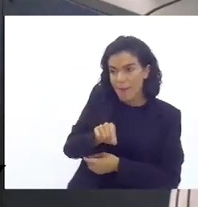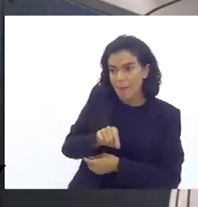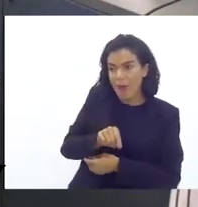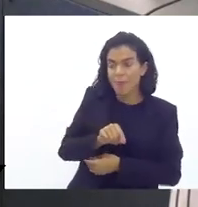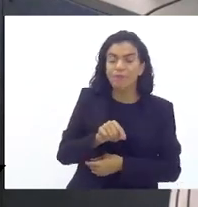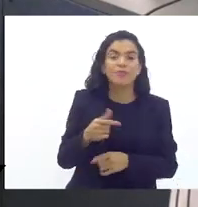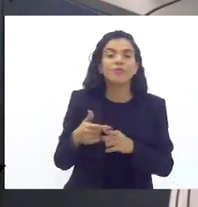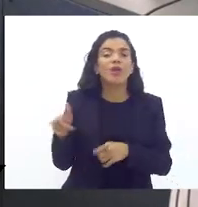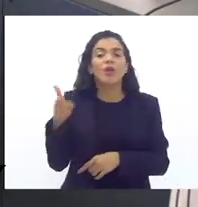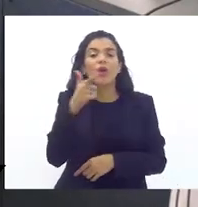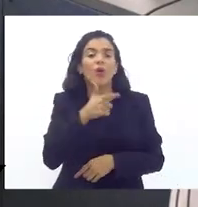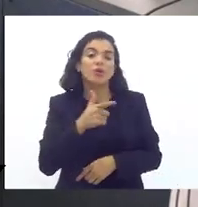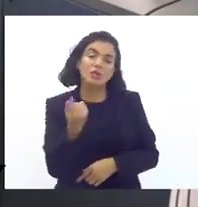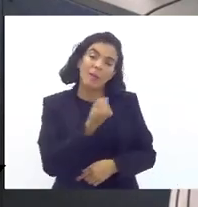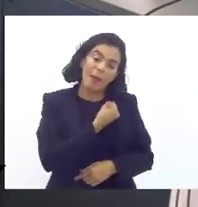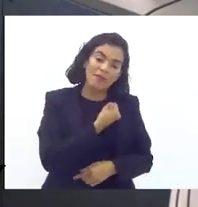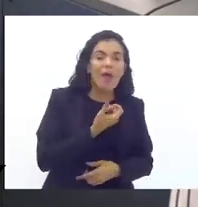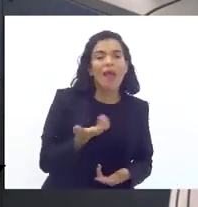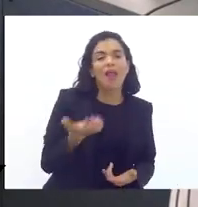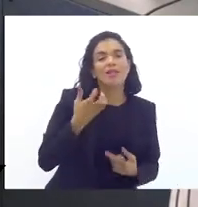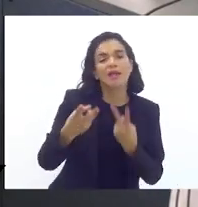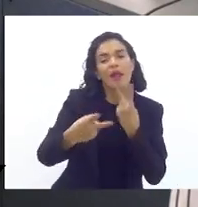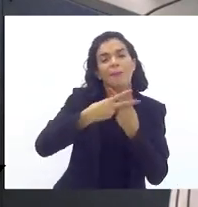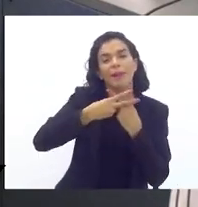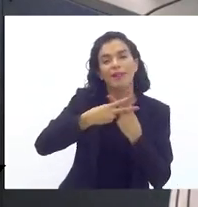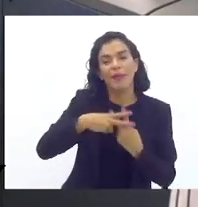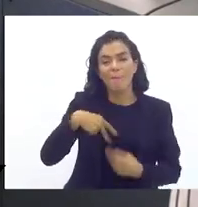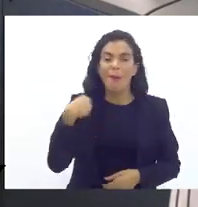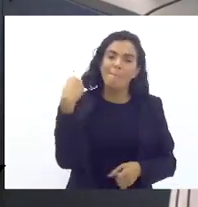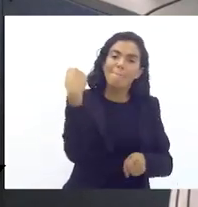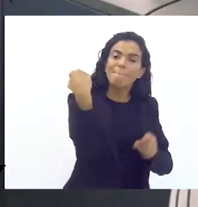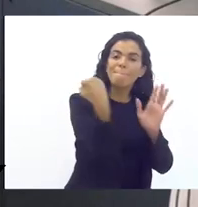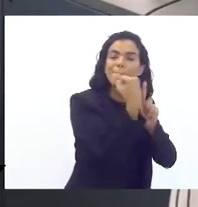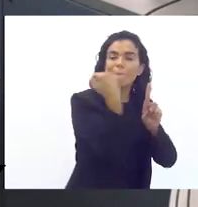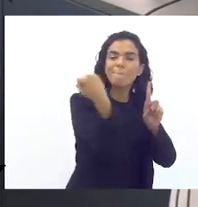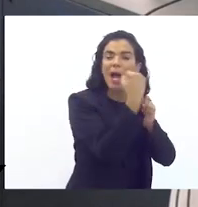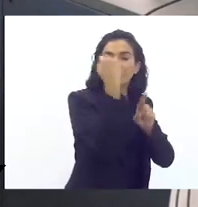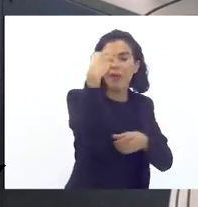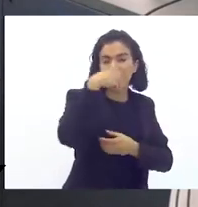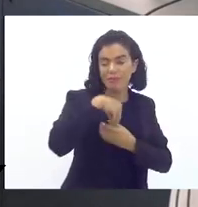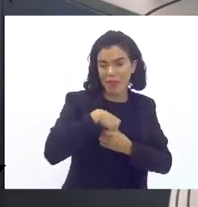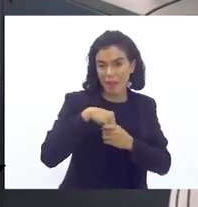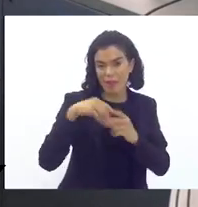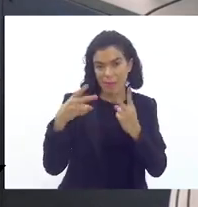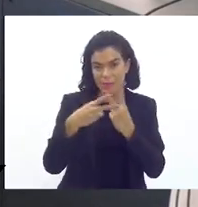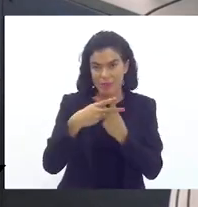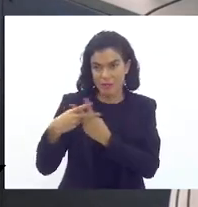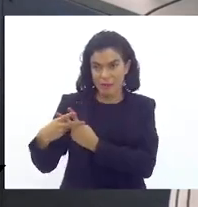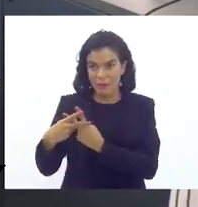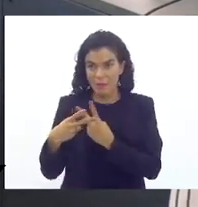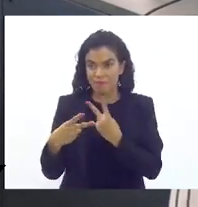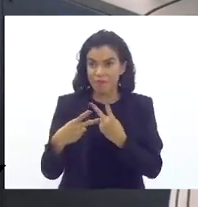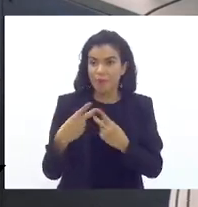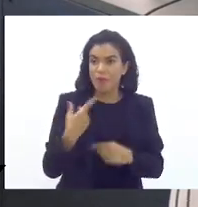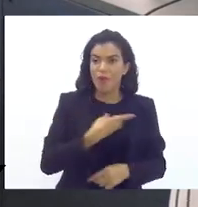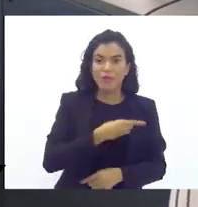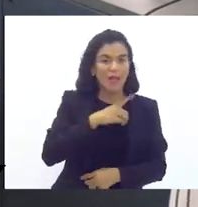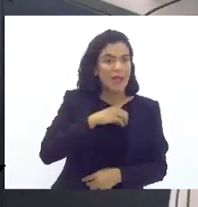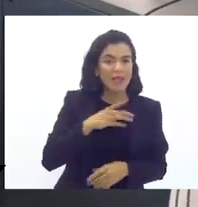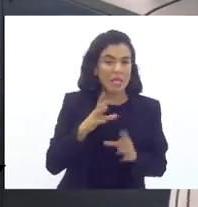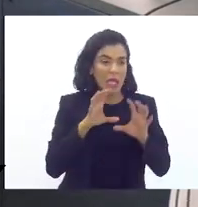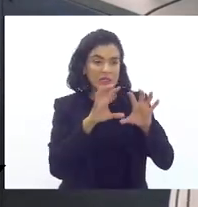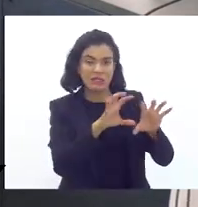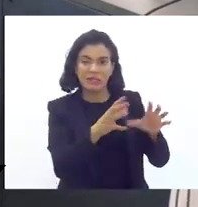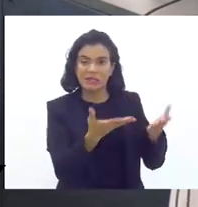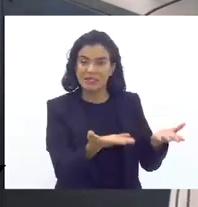querem se eles não conseguem nos matar eles querem nos encarcerar para matar lá dentro porque não é à toa que os presídios que as delegacias são daquele